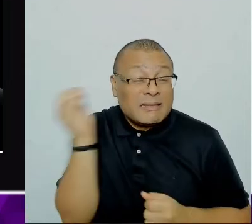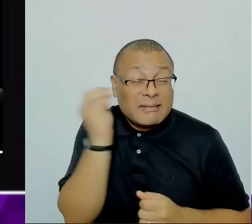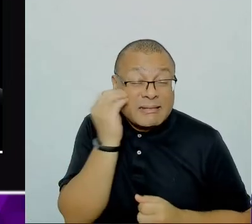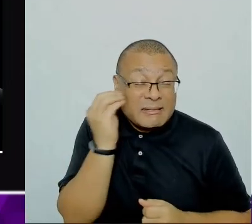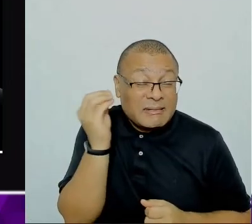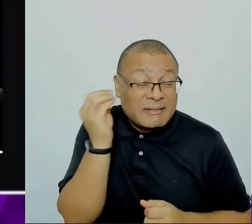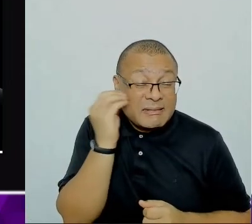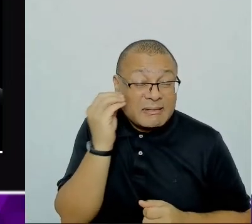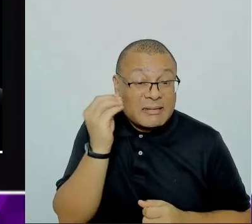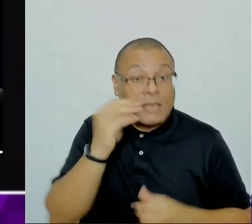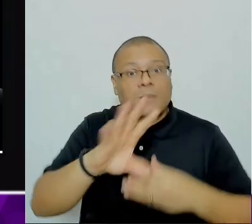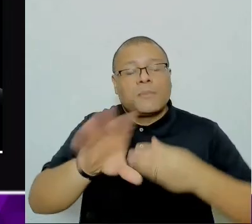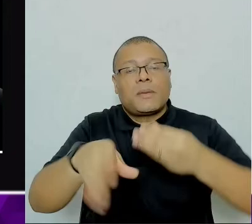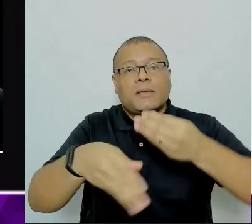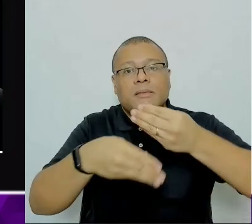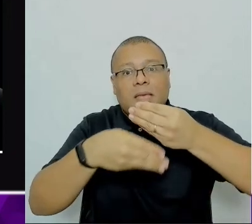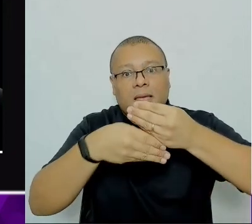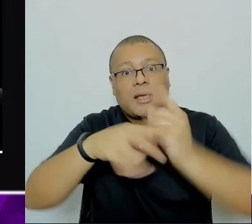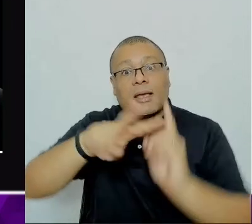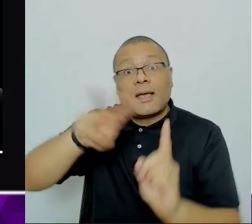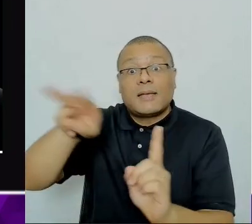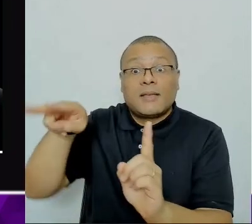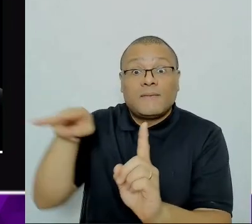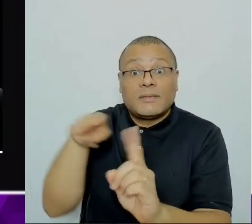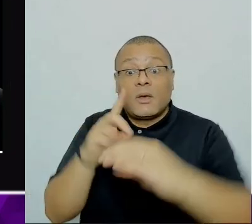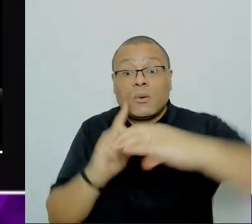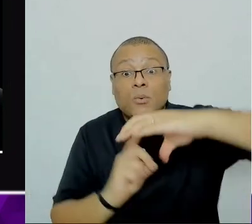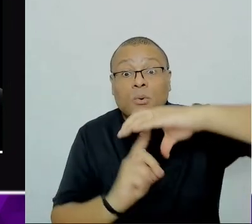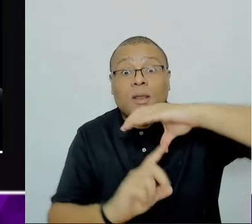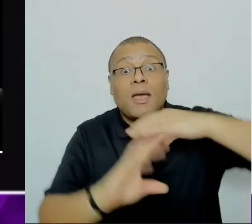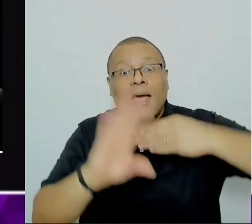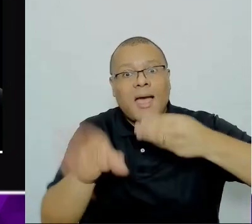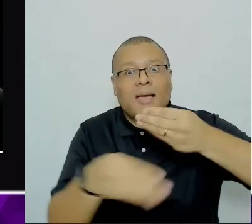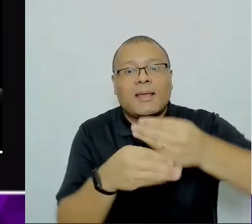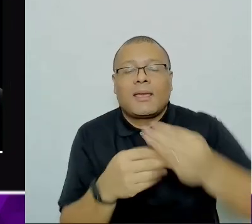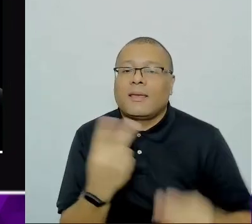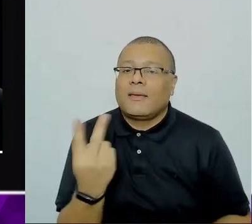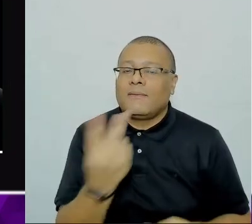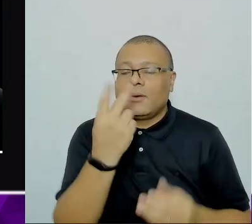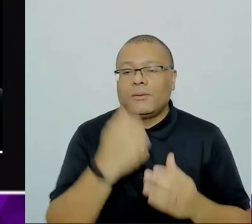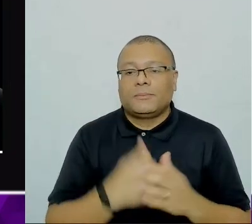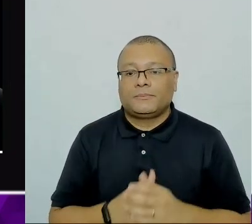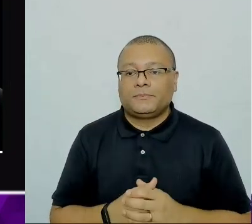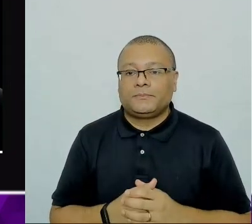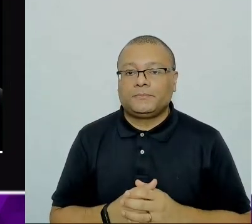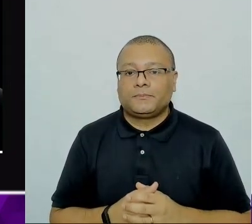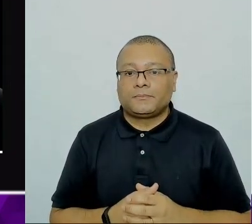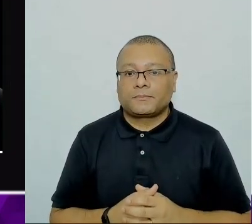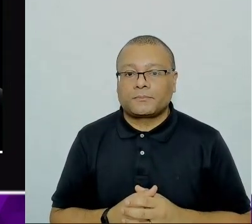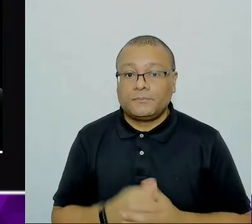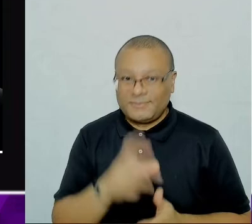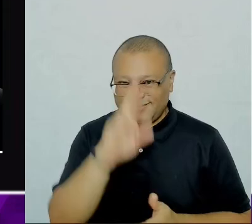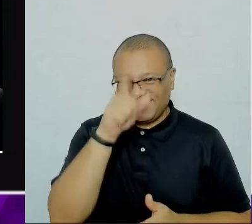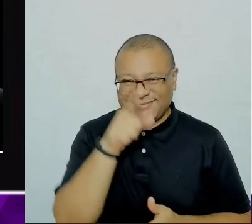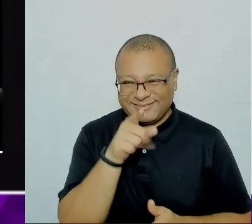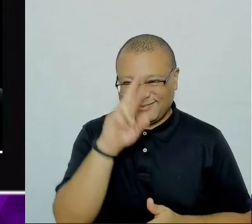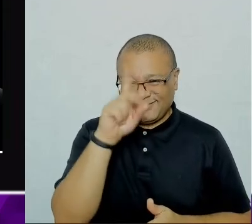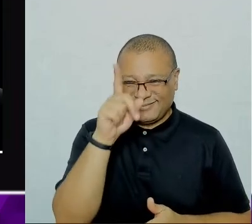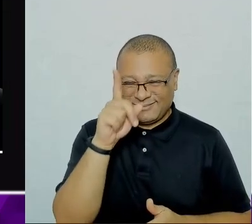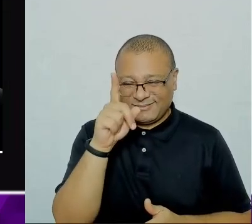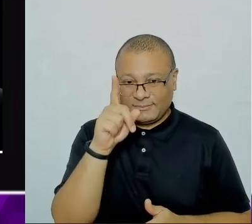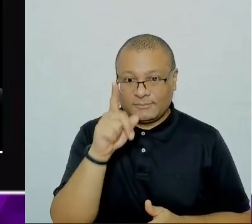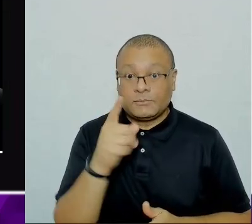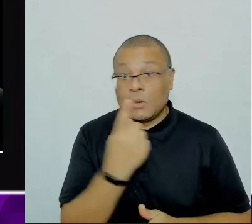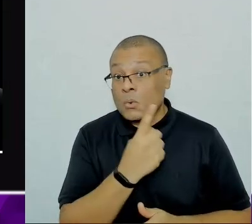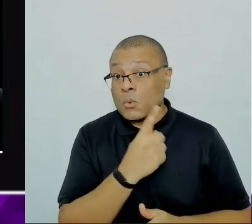tragam essa visão para o usuário e que entregue valor para ele. E essa falha, para a gente finalizar aqui